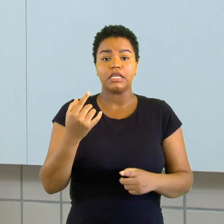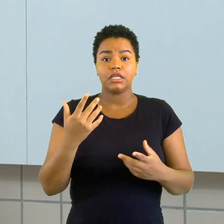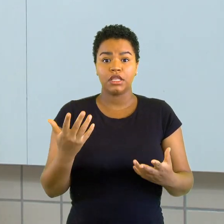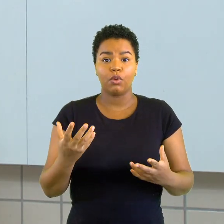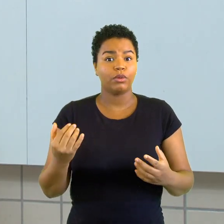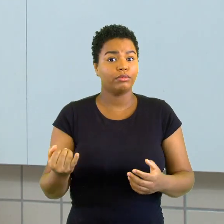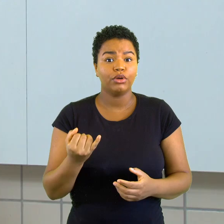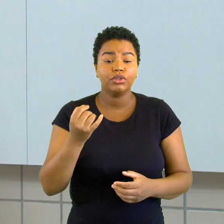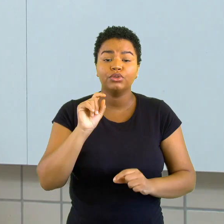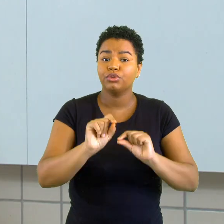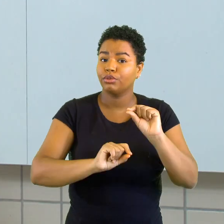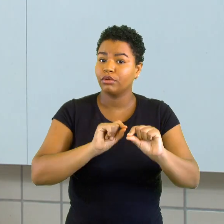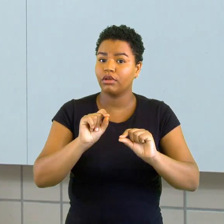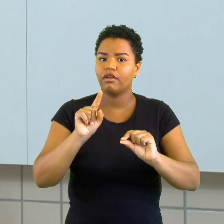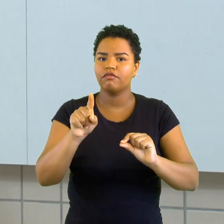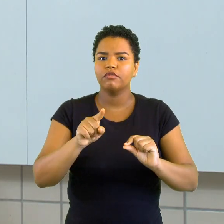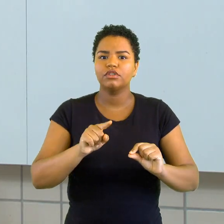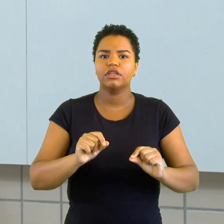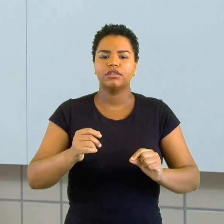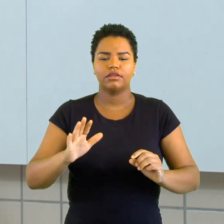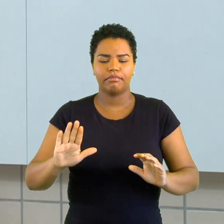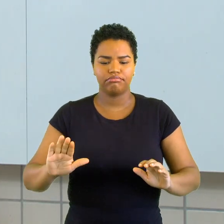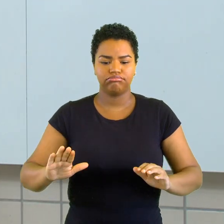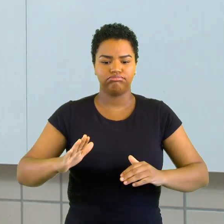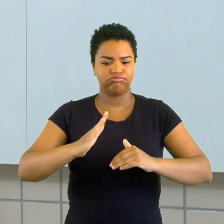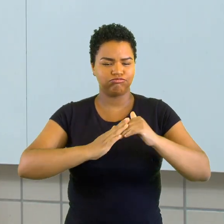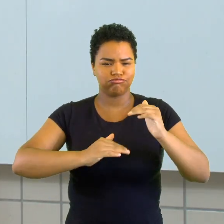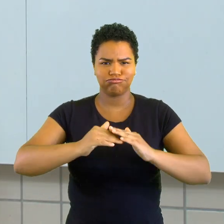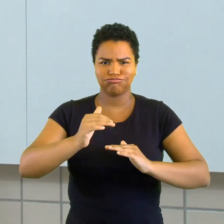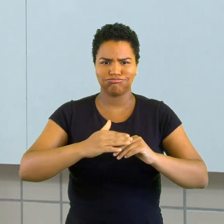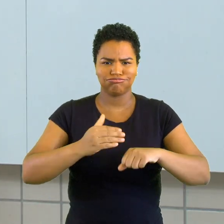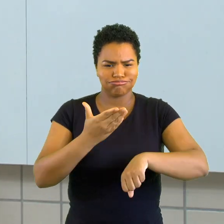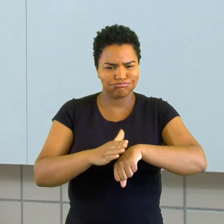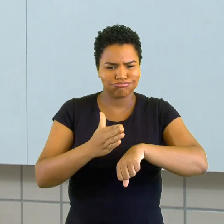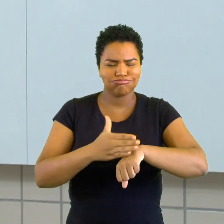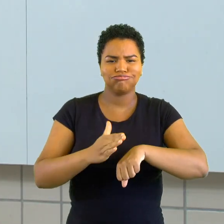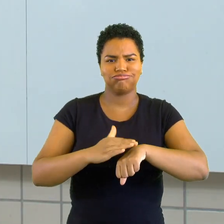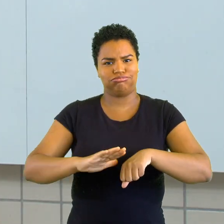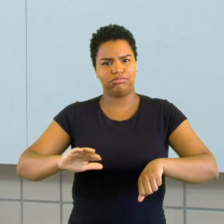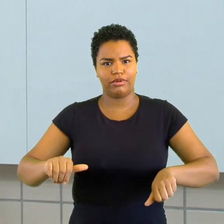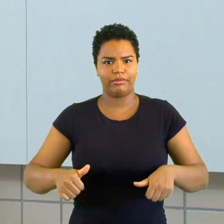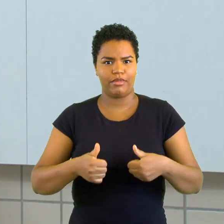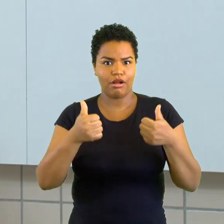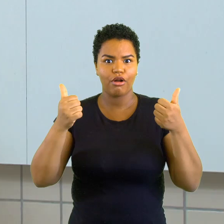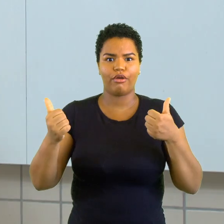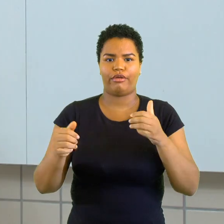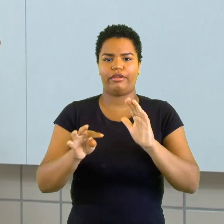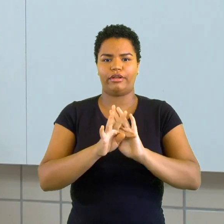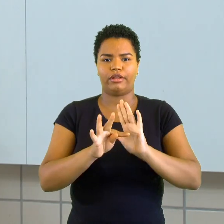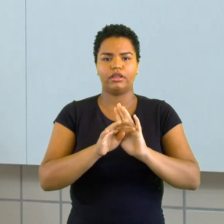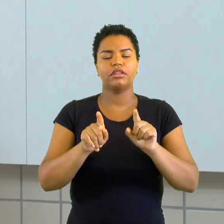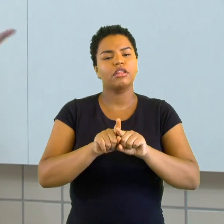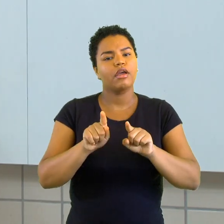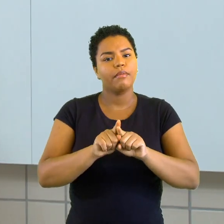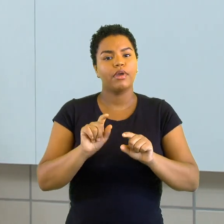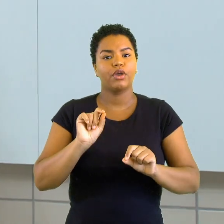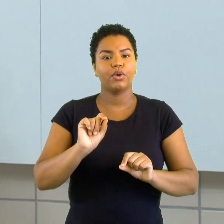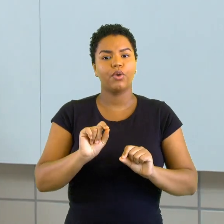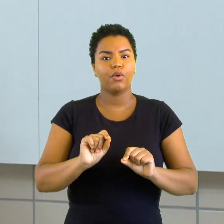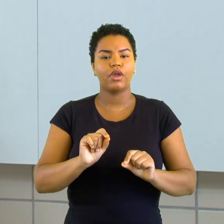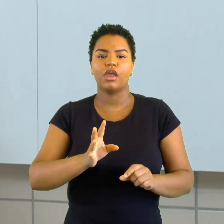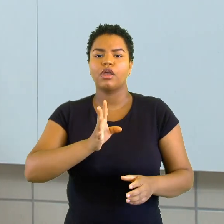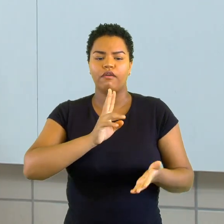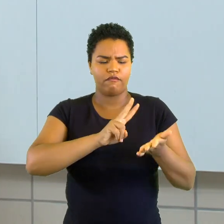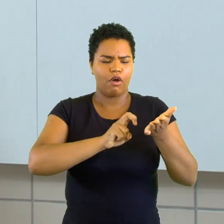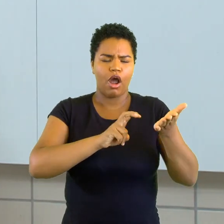vocês aperfeiçoem essas técnicas e ainda mais importante, que vocês busquem ampliar o léxico de